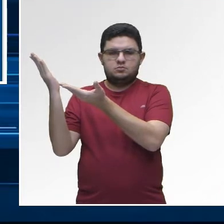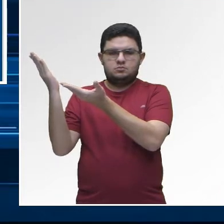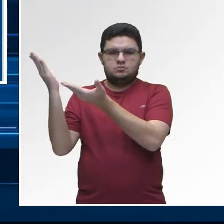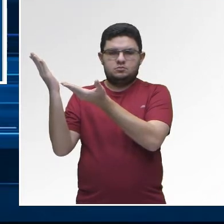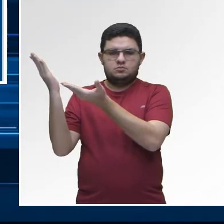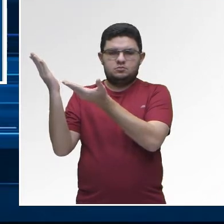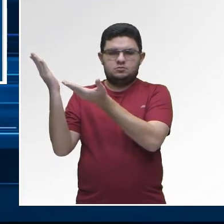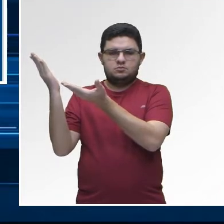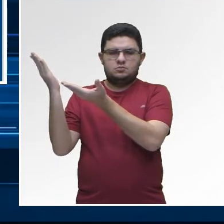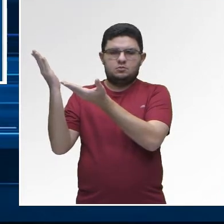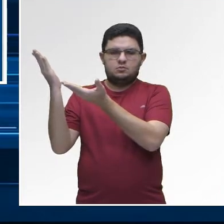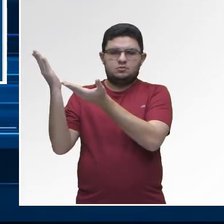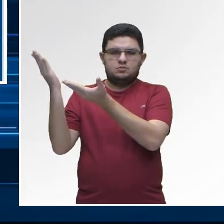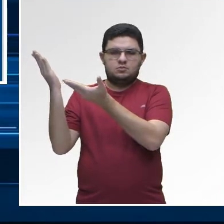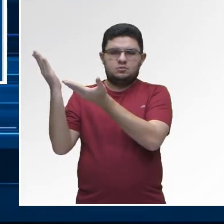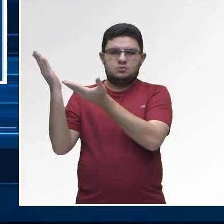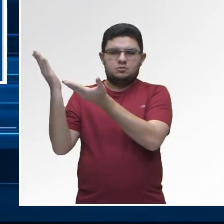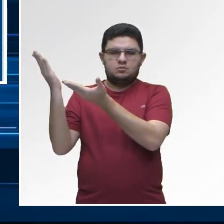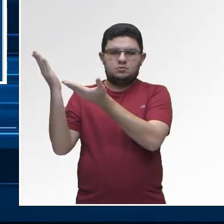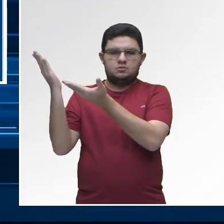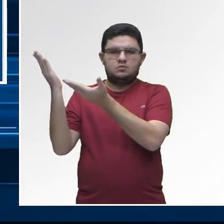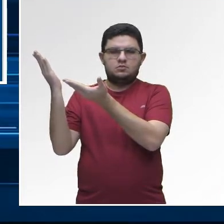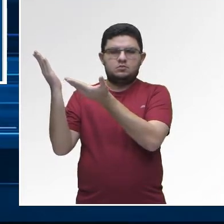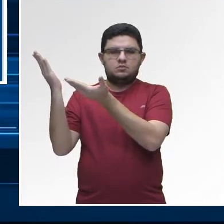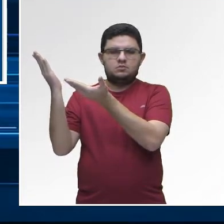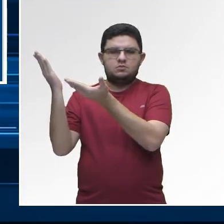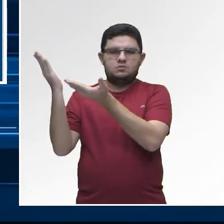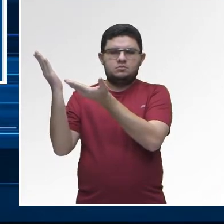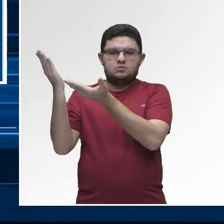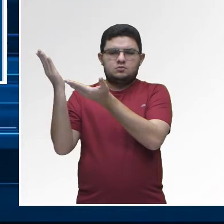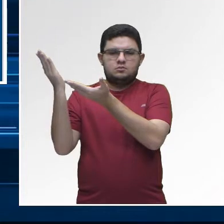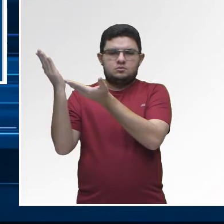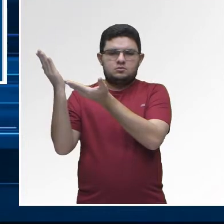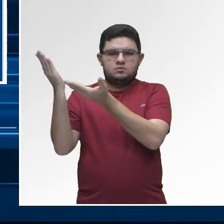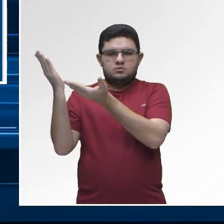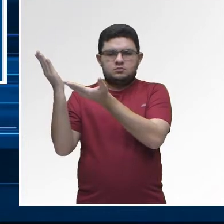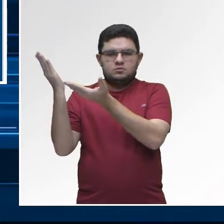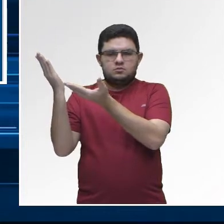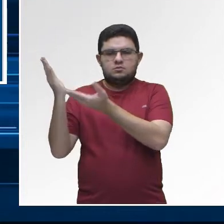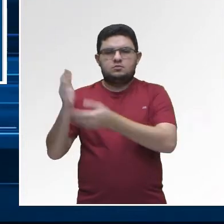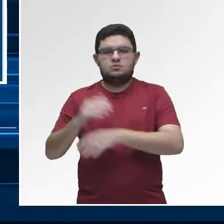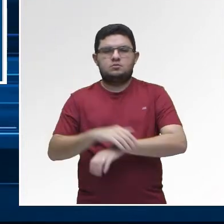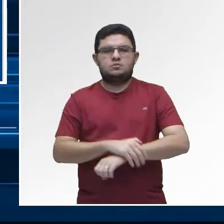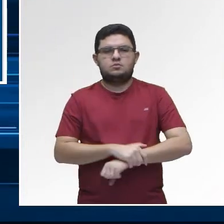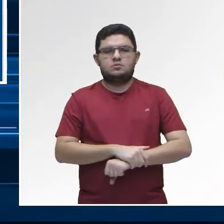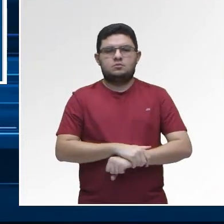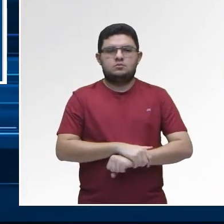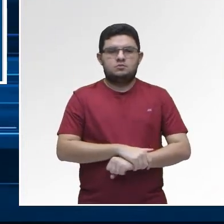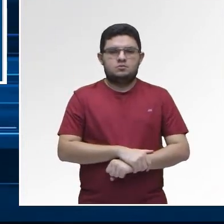servidão, com destaque para a cobrança de impostos sobre os servos.